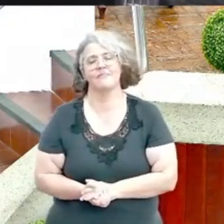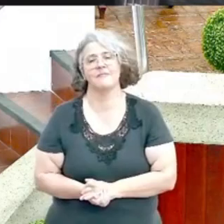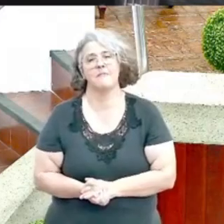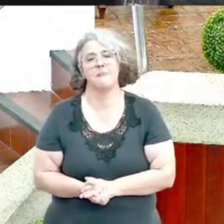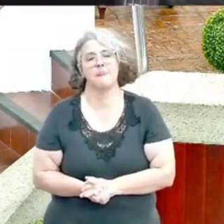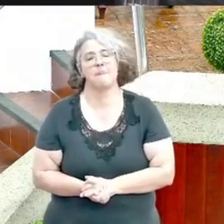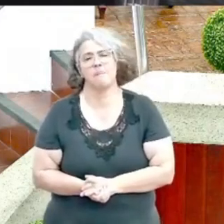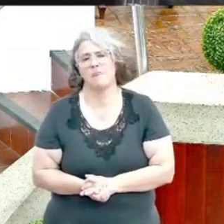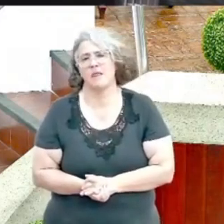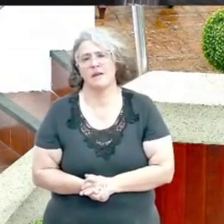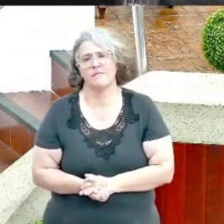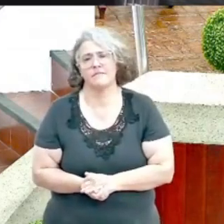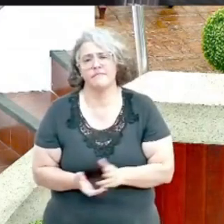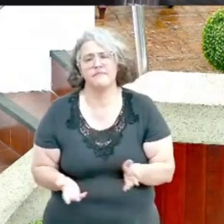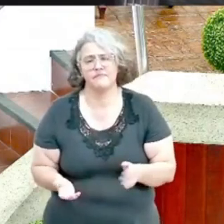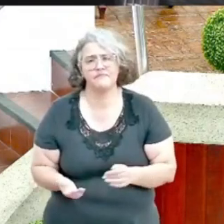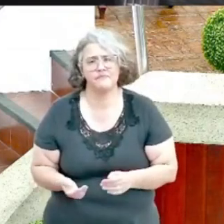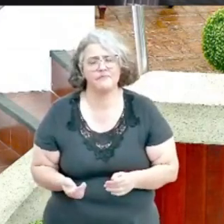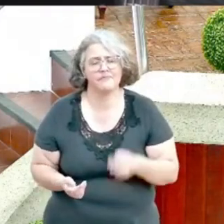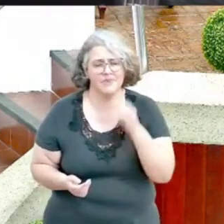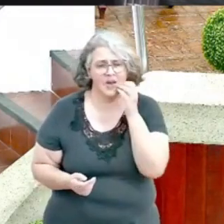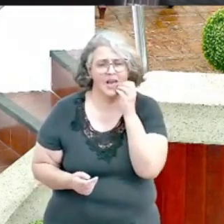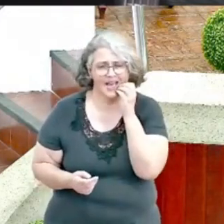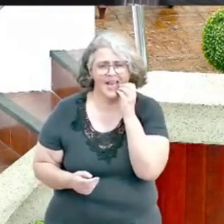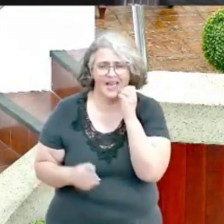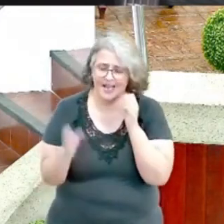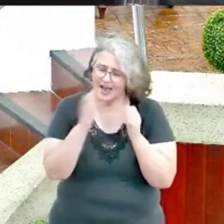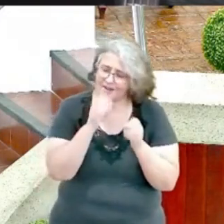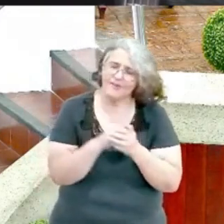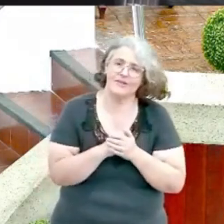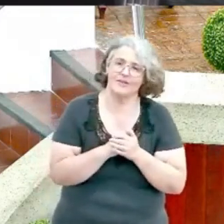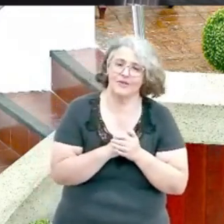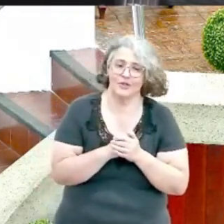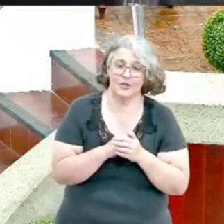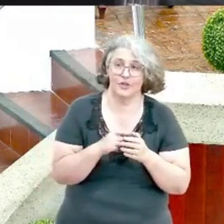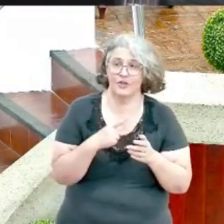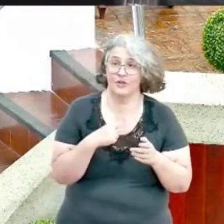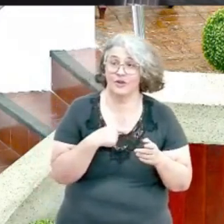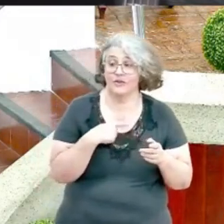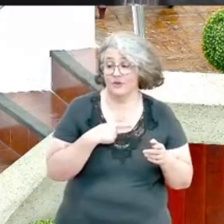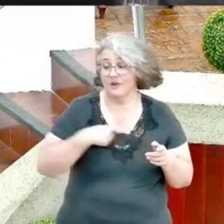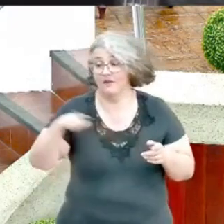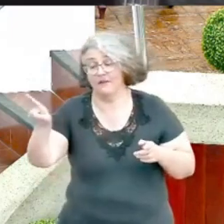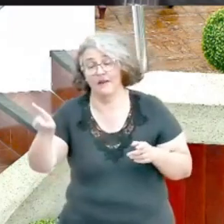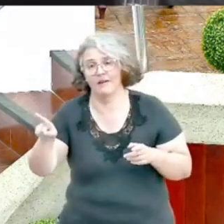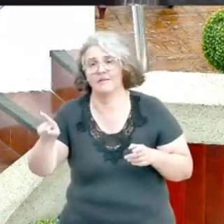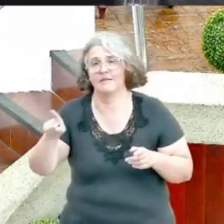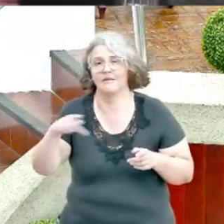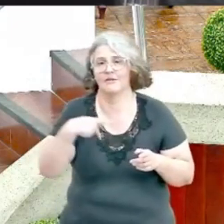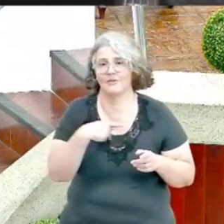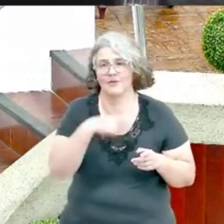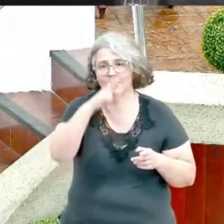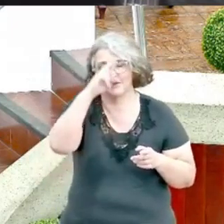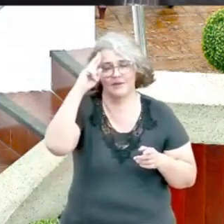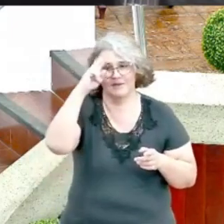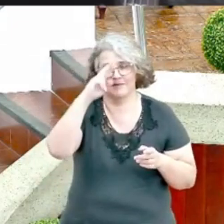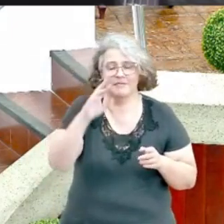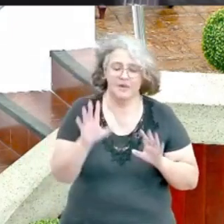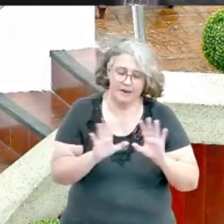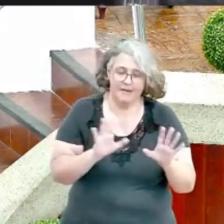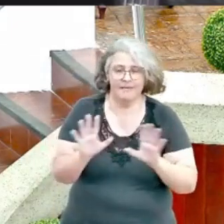Muito em breve, o reverendo Robert será nosso enviado lá. E guardadas as